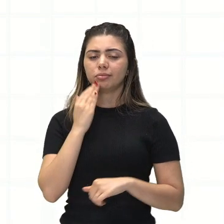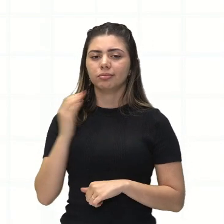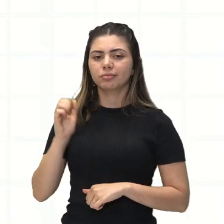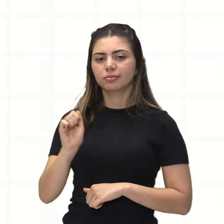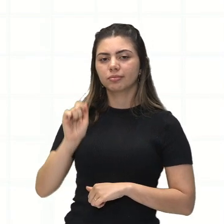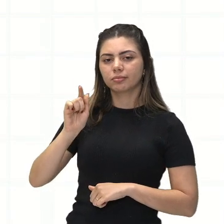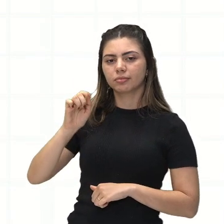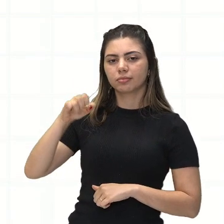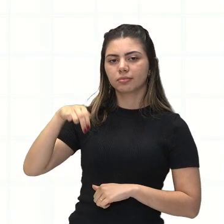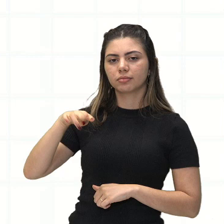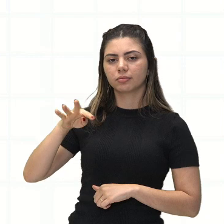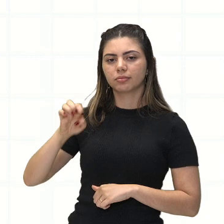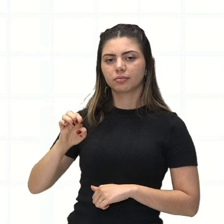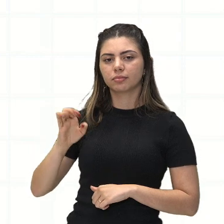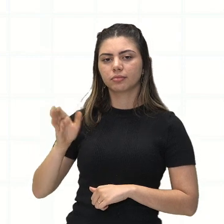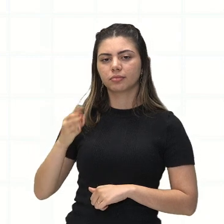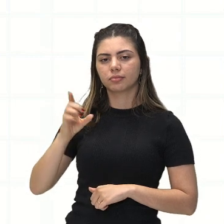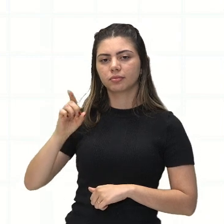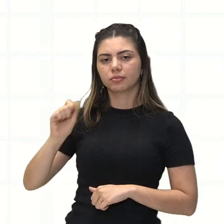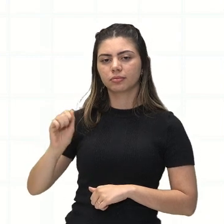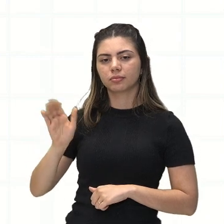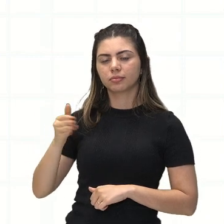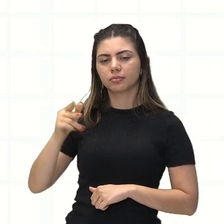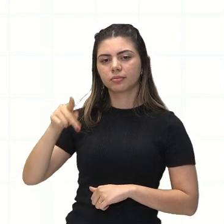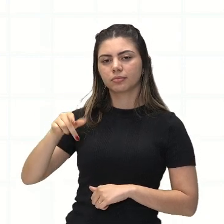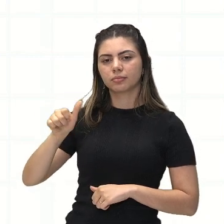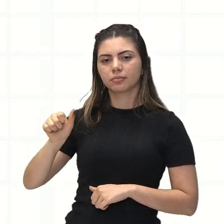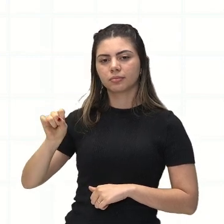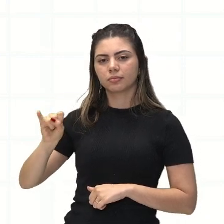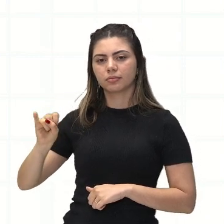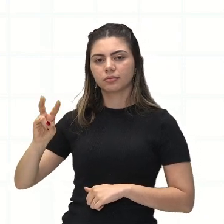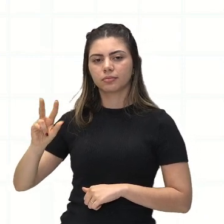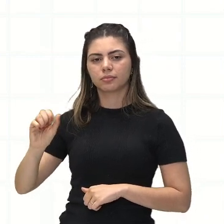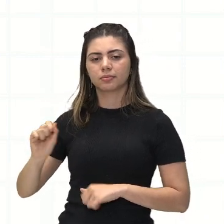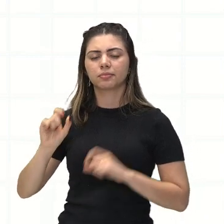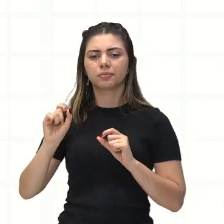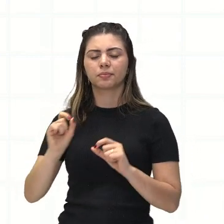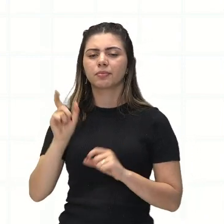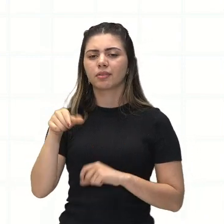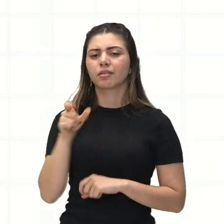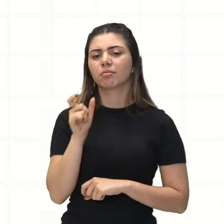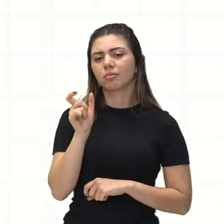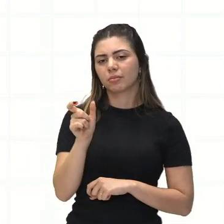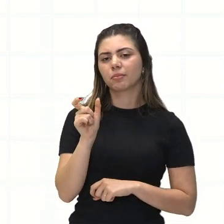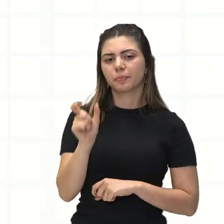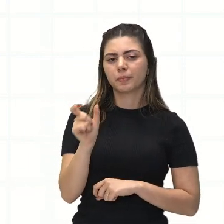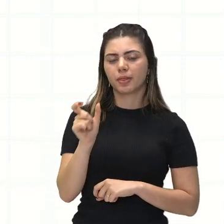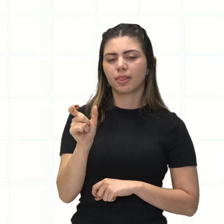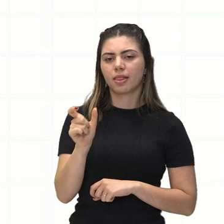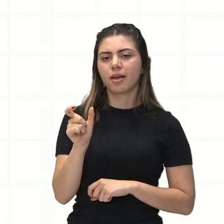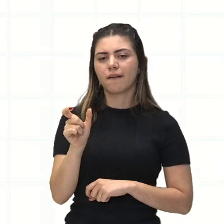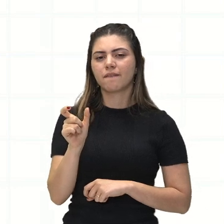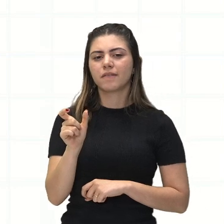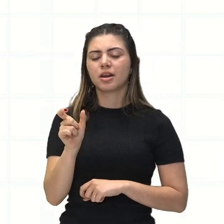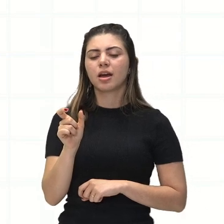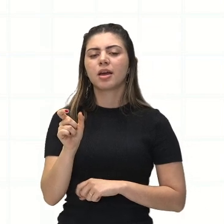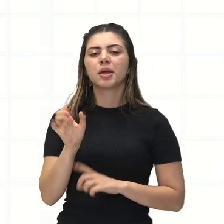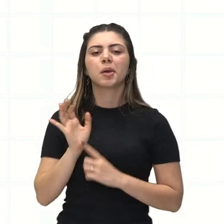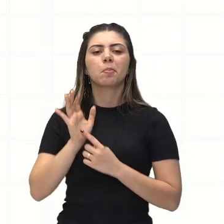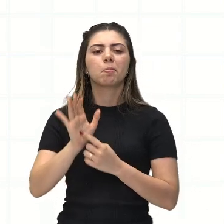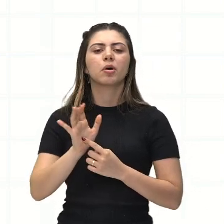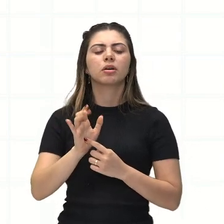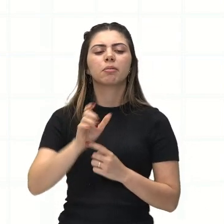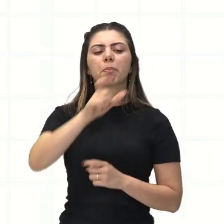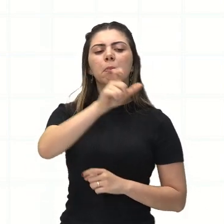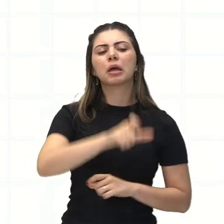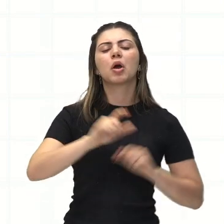Nosso próximo termo integrante, agente da passiva. O agente da passiva é um termo que indica quem pratica a